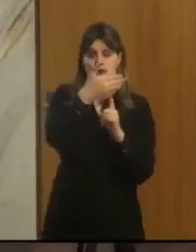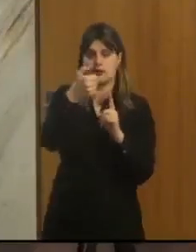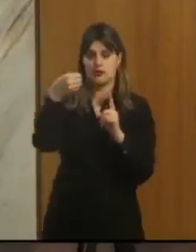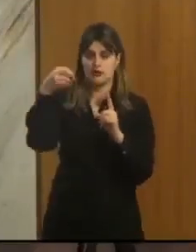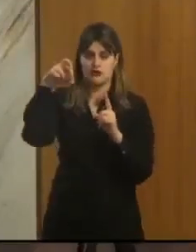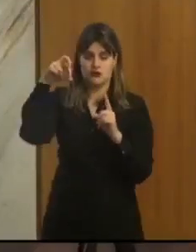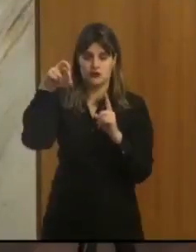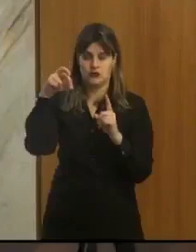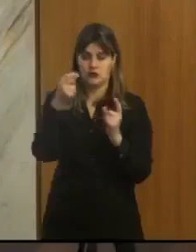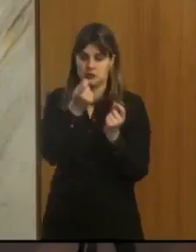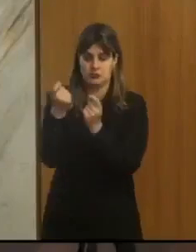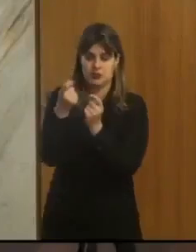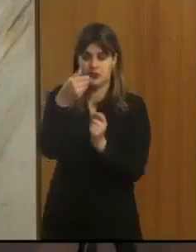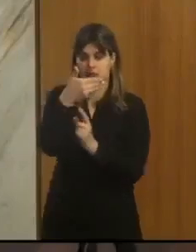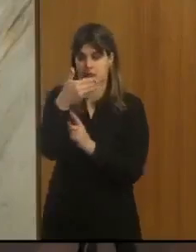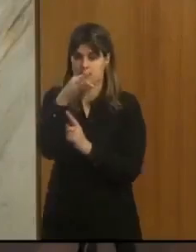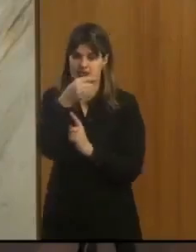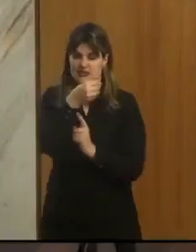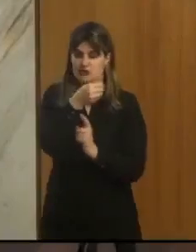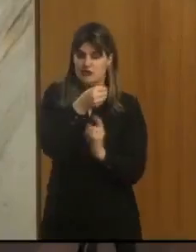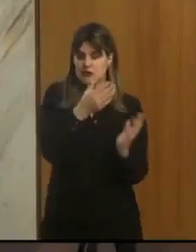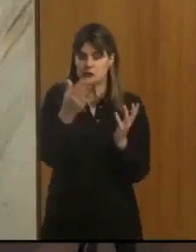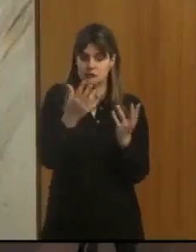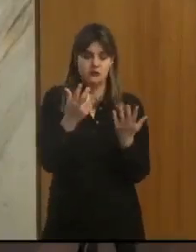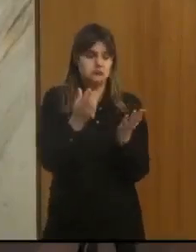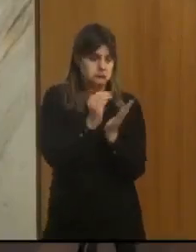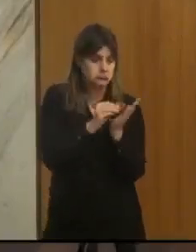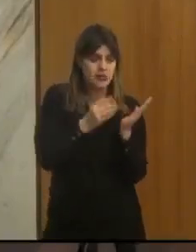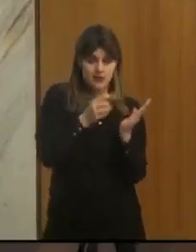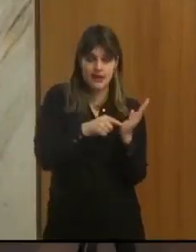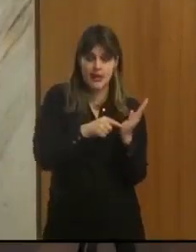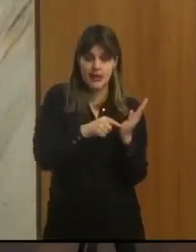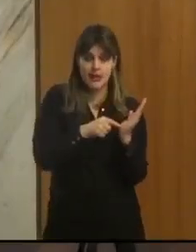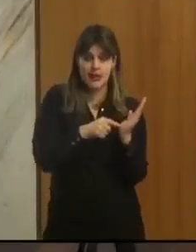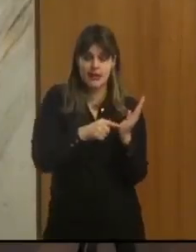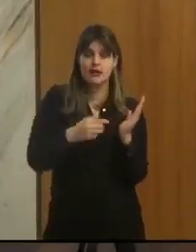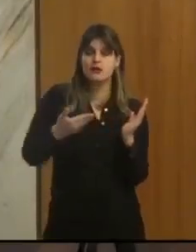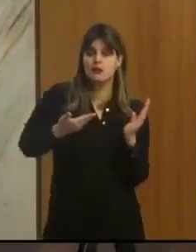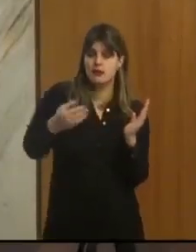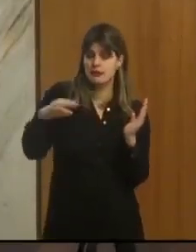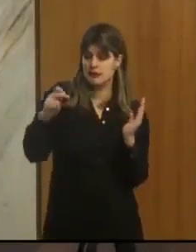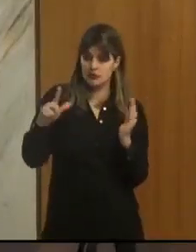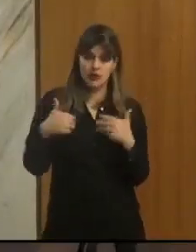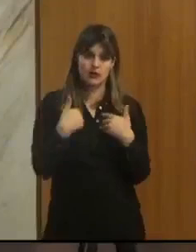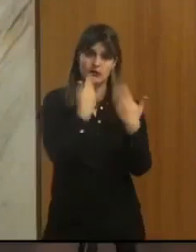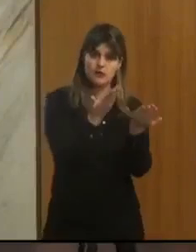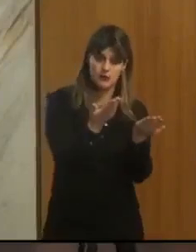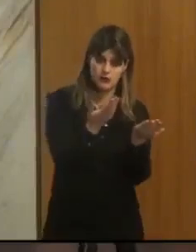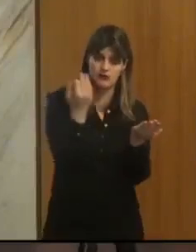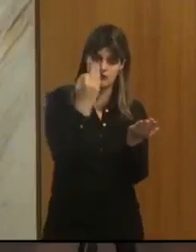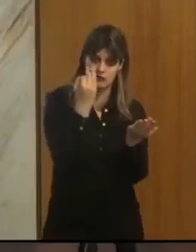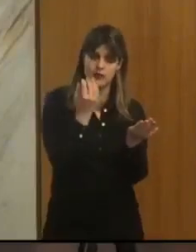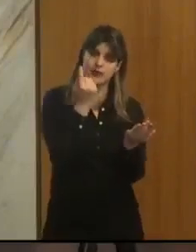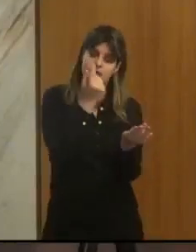muito próximo de 1490, não têm problema de dizer que é uma oferta, foi o Dom Manuel que a mandou